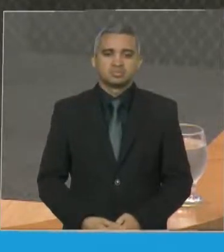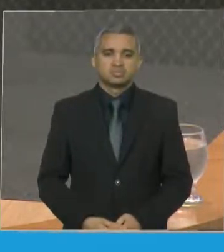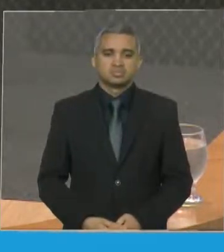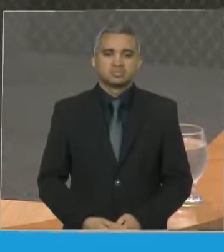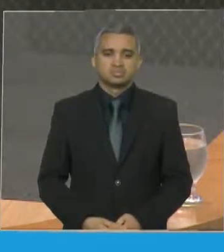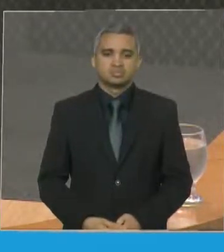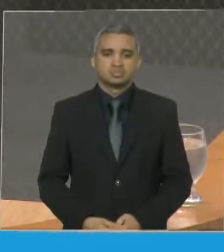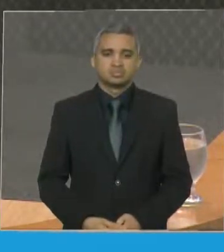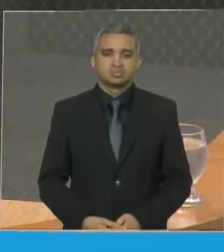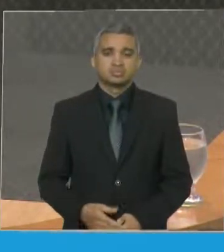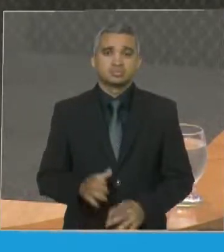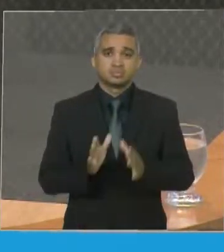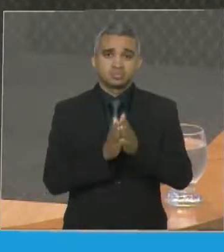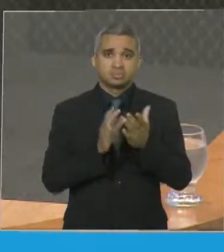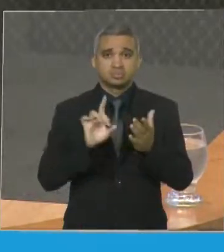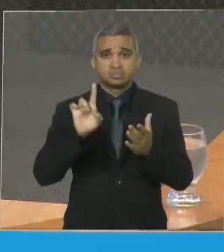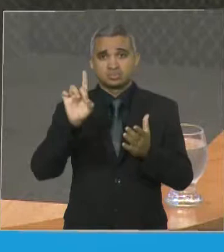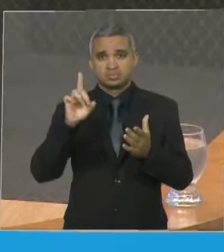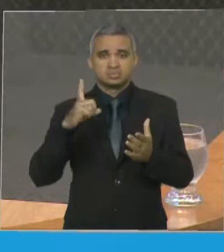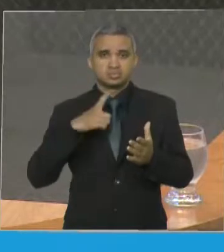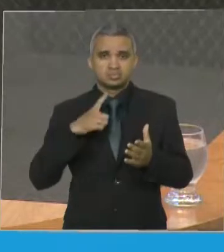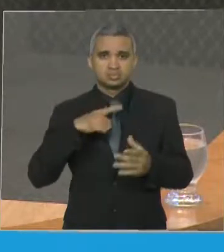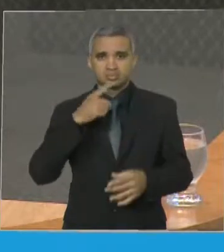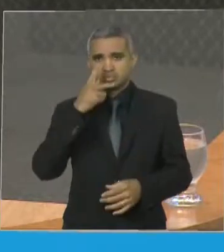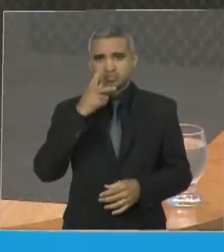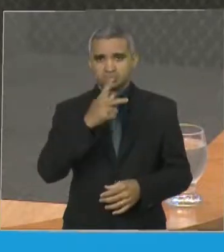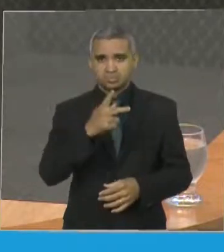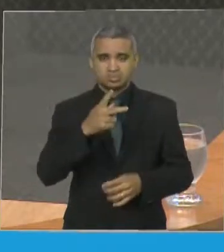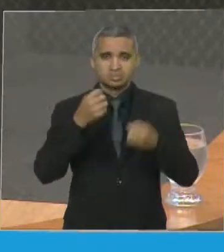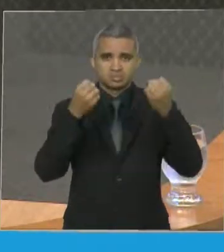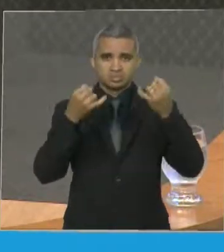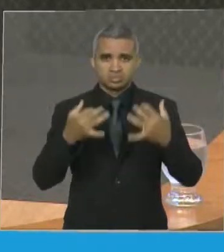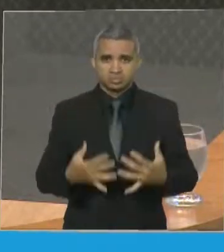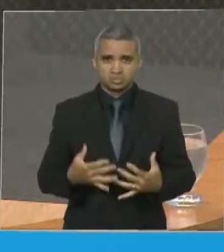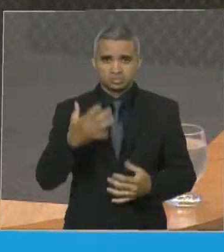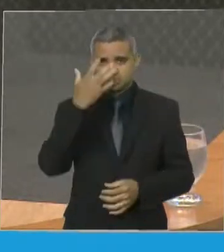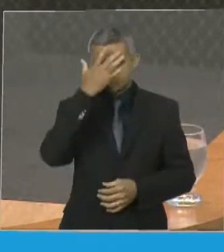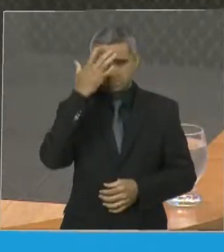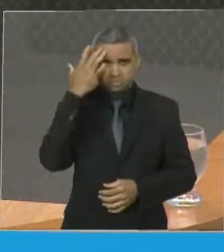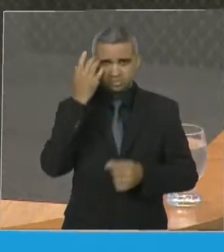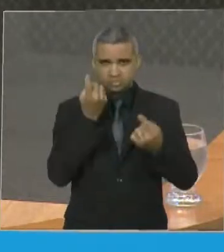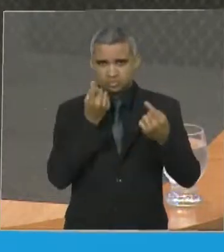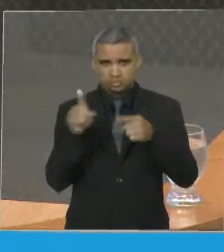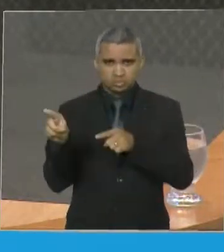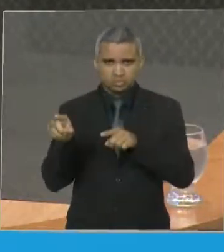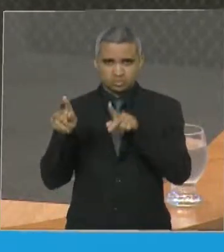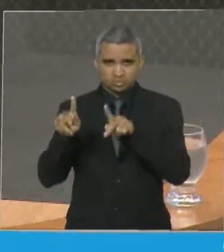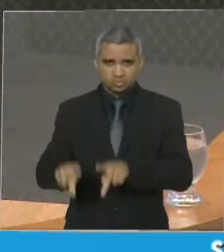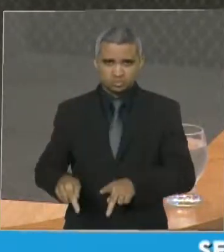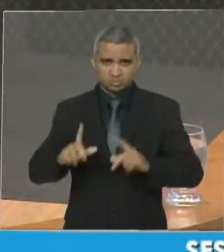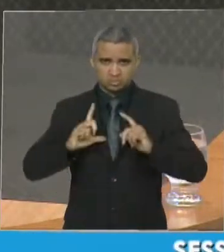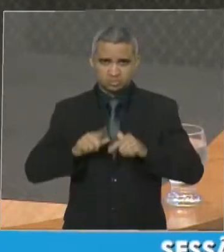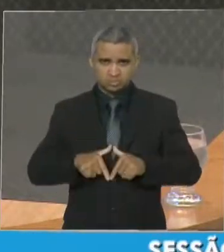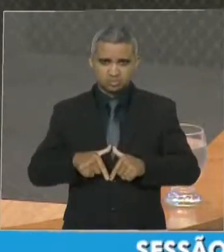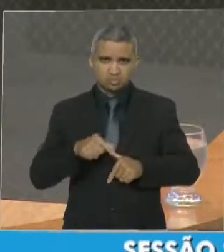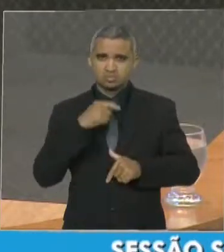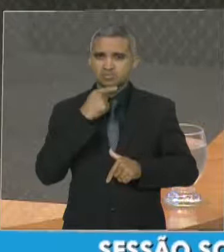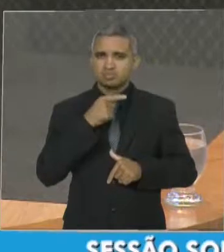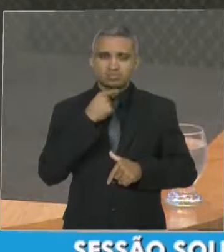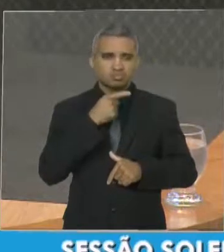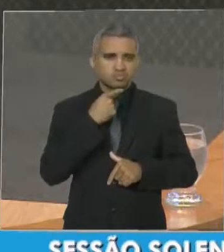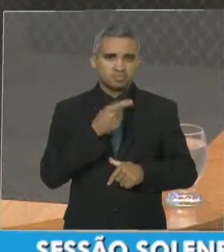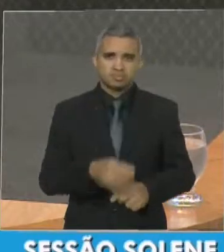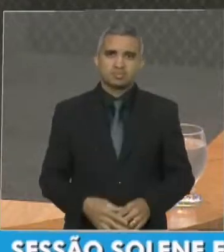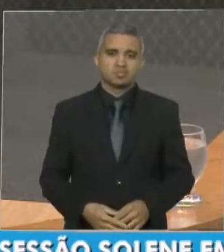há uma profecia bíblica que ninguém se levanta contra o povo de Israel. Meu pastor Zezinho, seja bem-vindo, pastor Zezinho. E nós